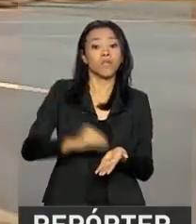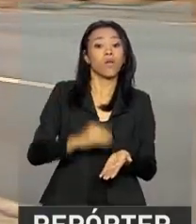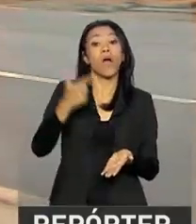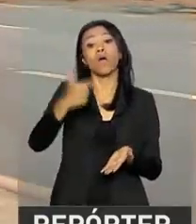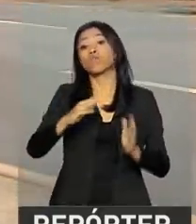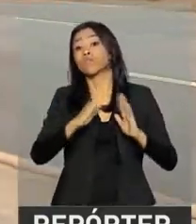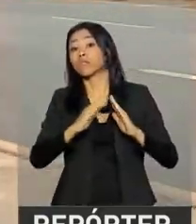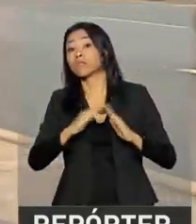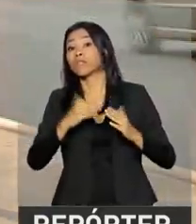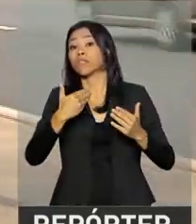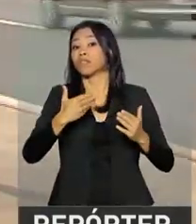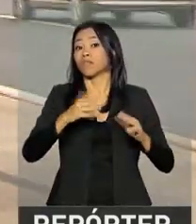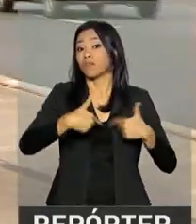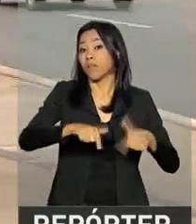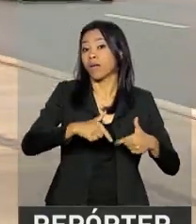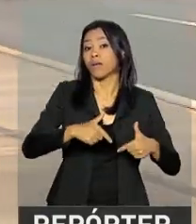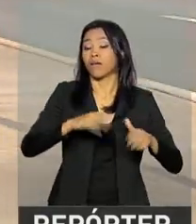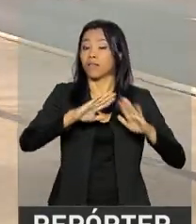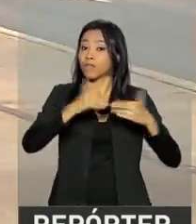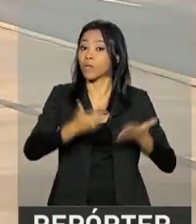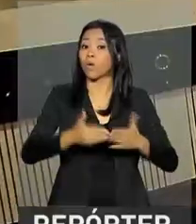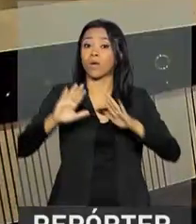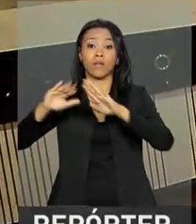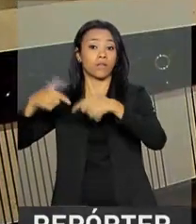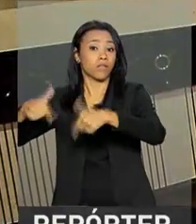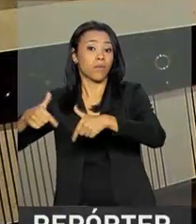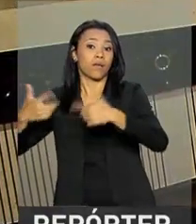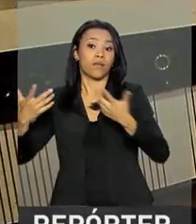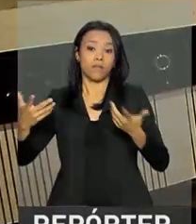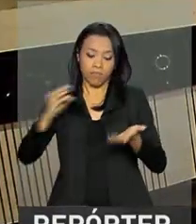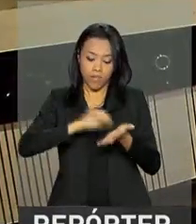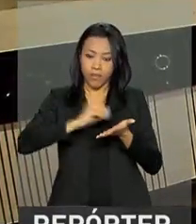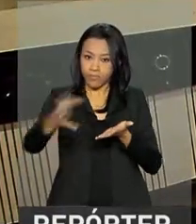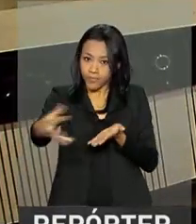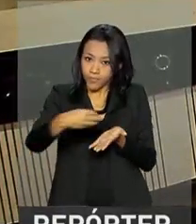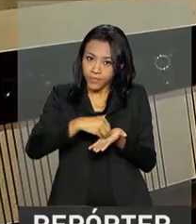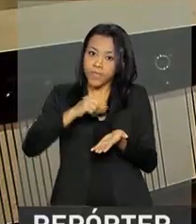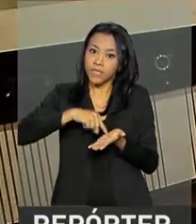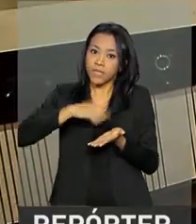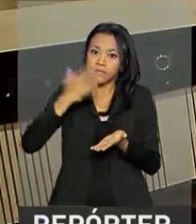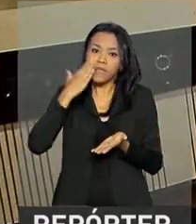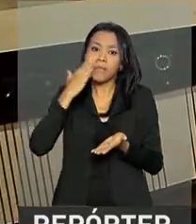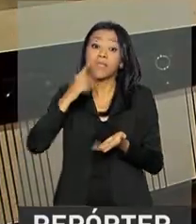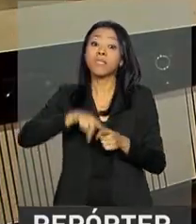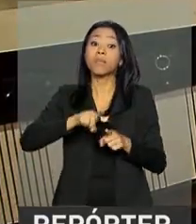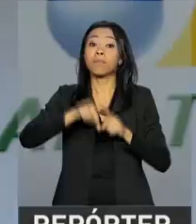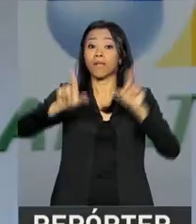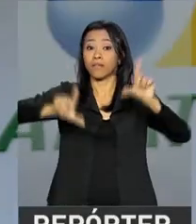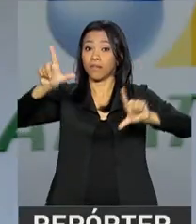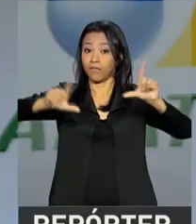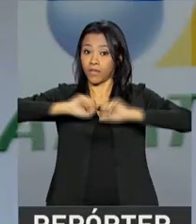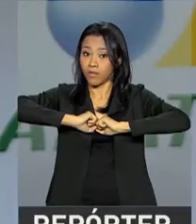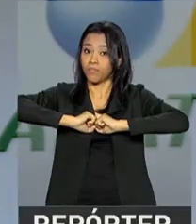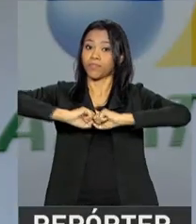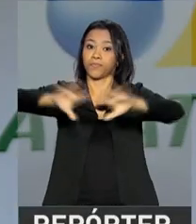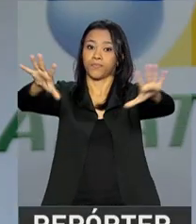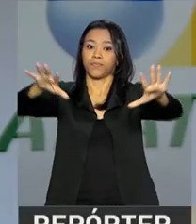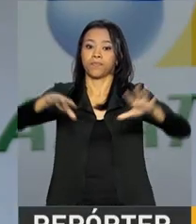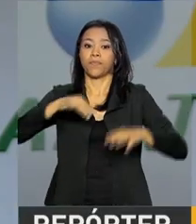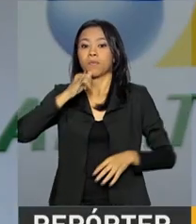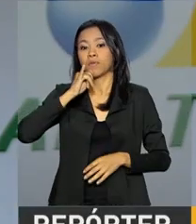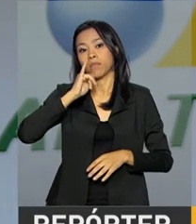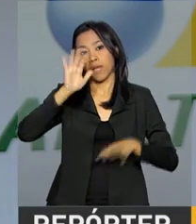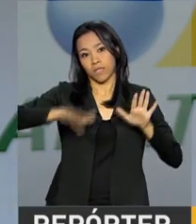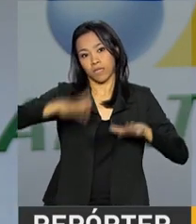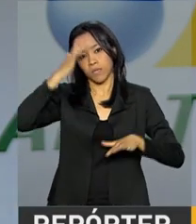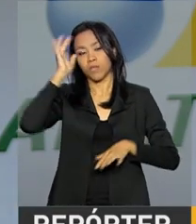por exemplo. A ideia é ampliar o sistema e também enviar alertas pelas TVs por assinatura. O cidadão vai estar na sua